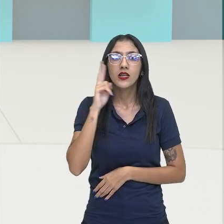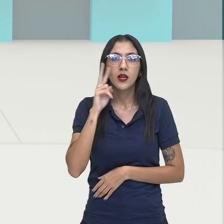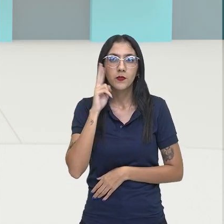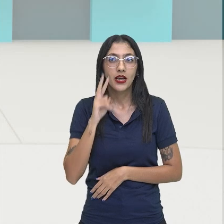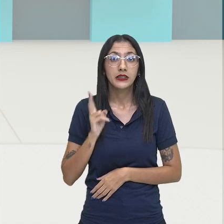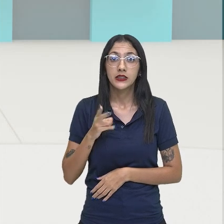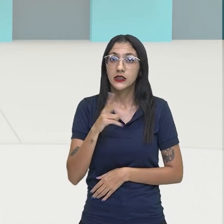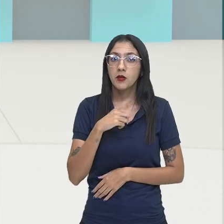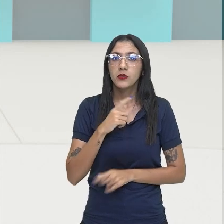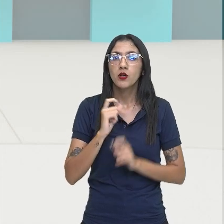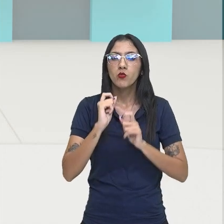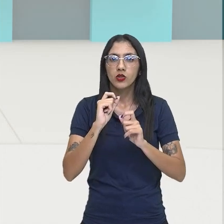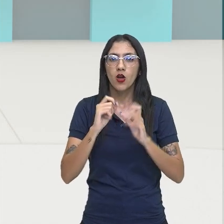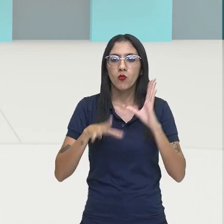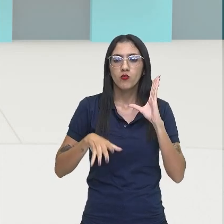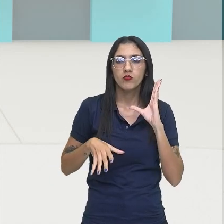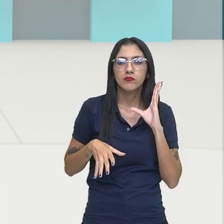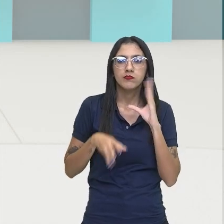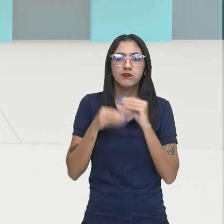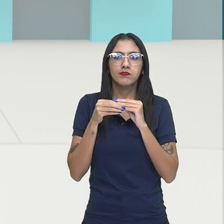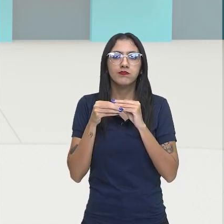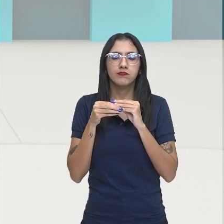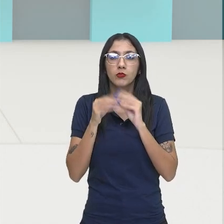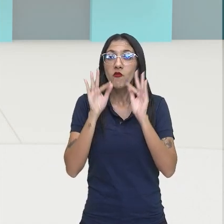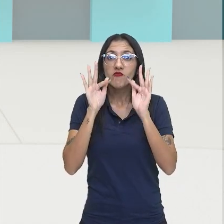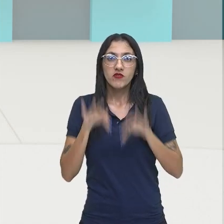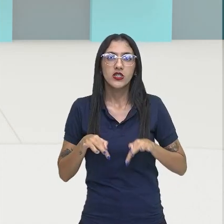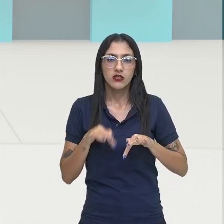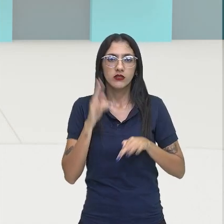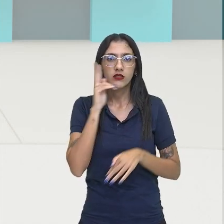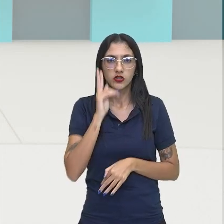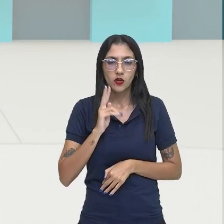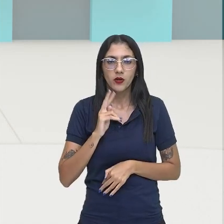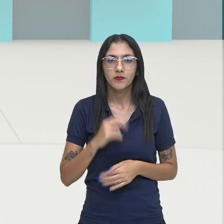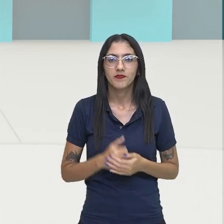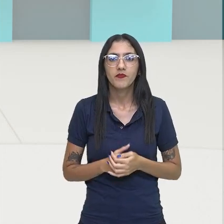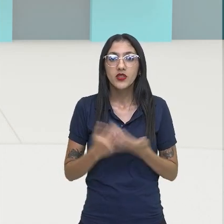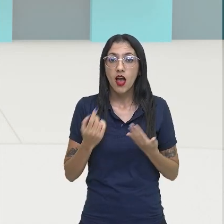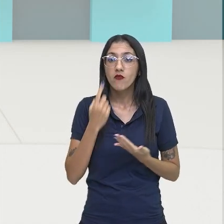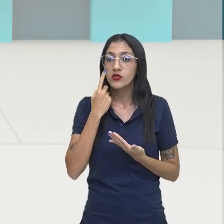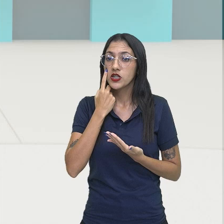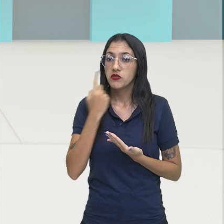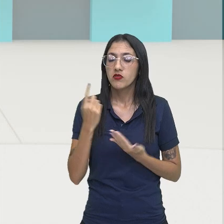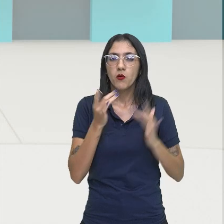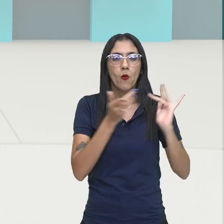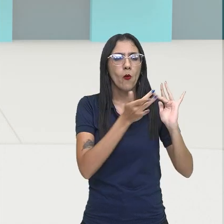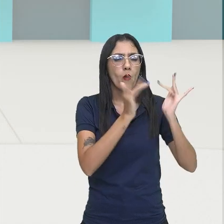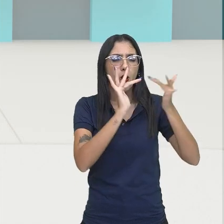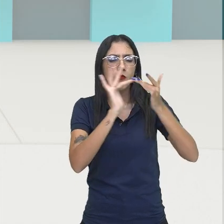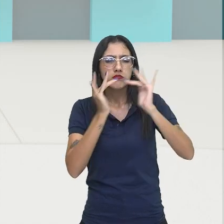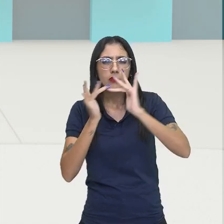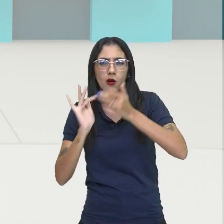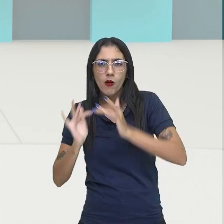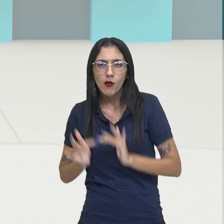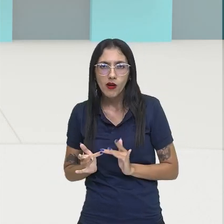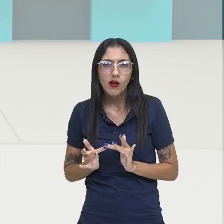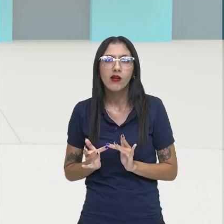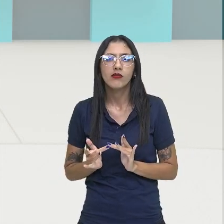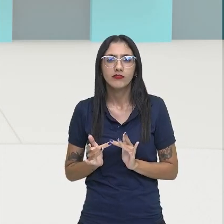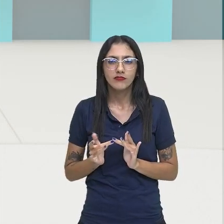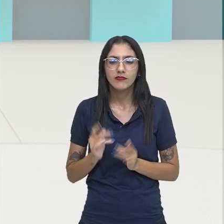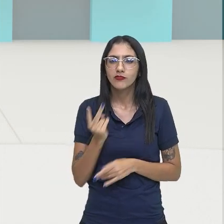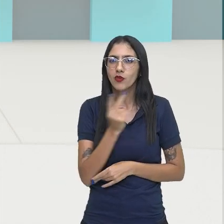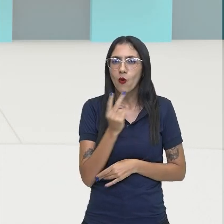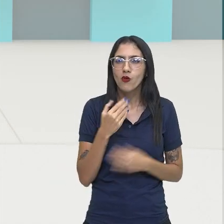um desfecho, ou seja, a parte final. E vocês viram aí todo o enredo, ou seja, toda a história do leão e